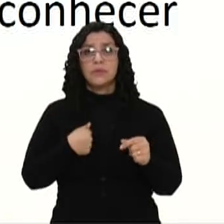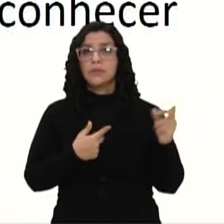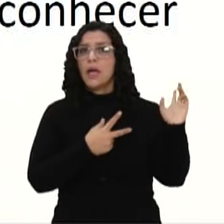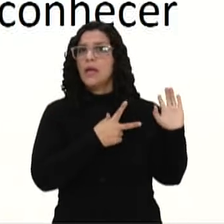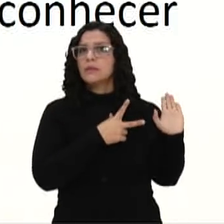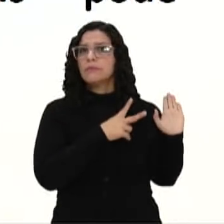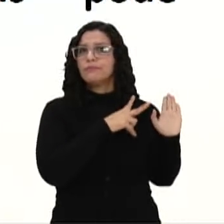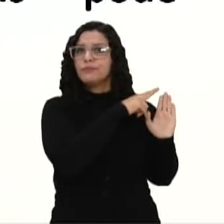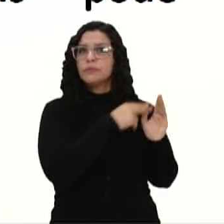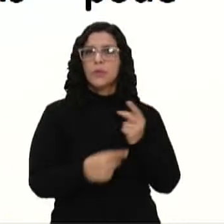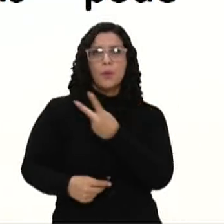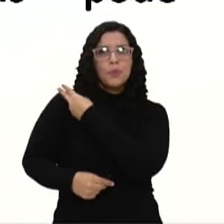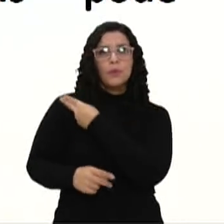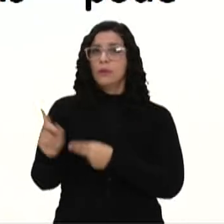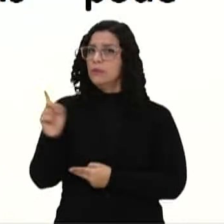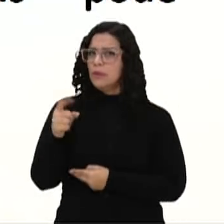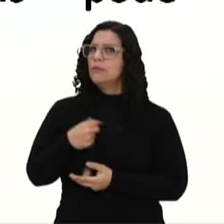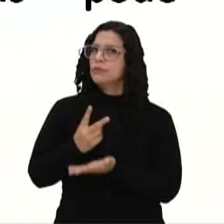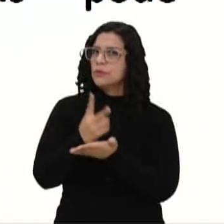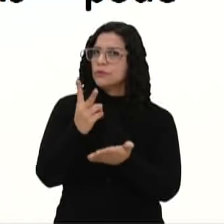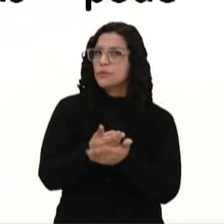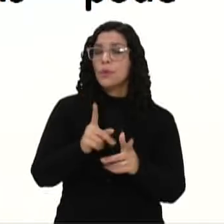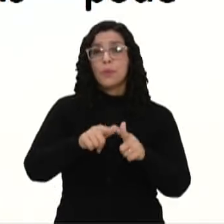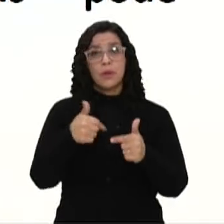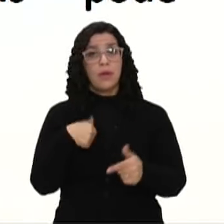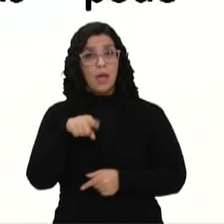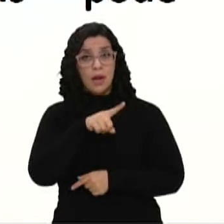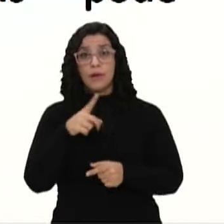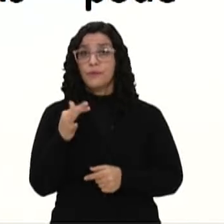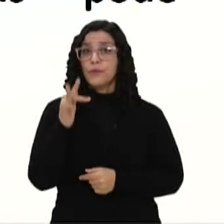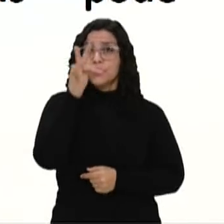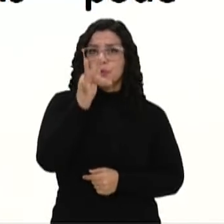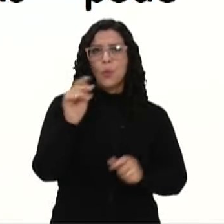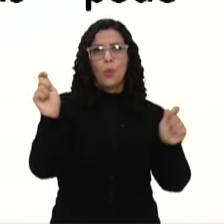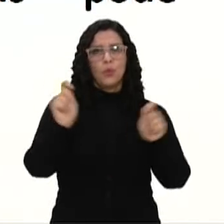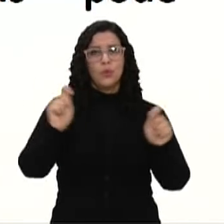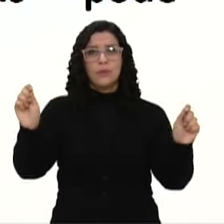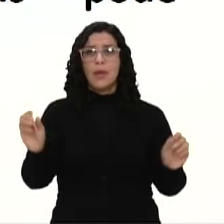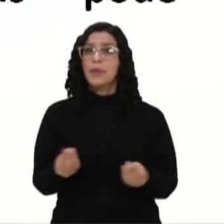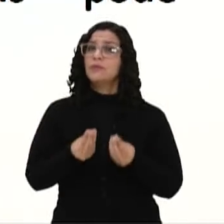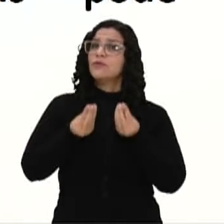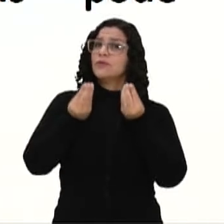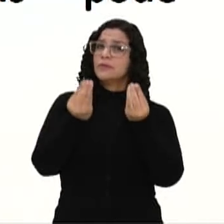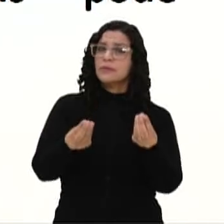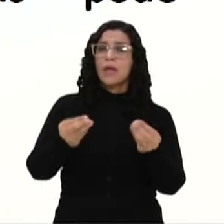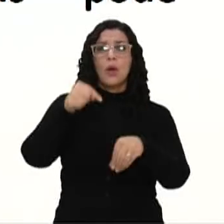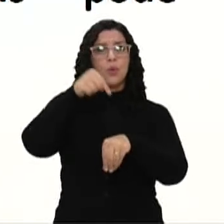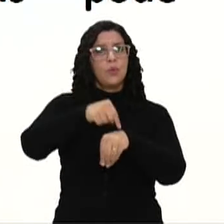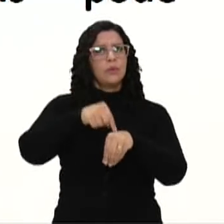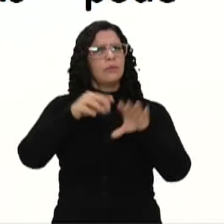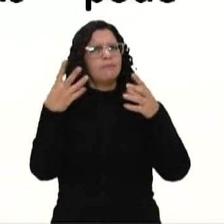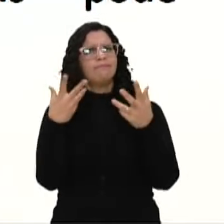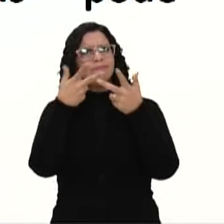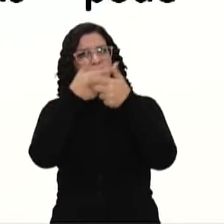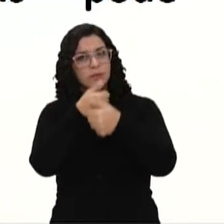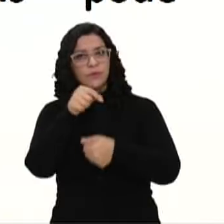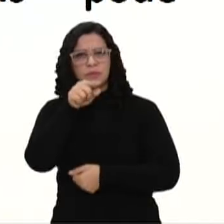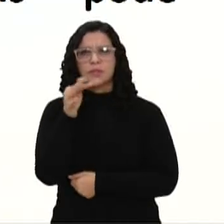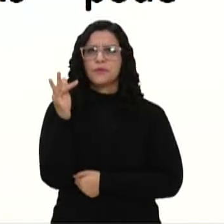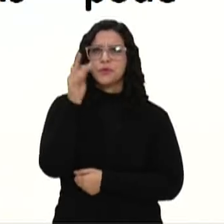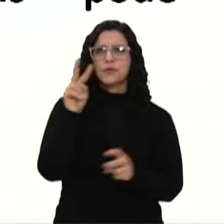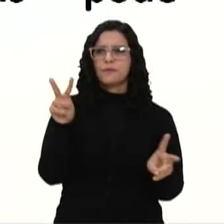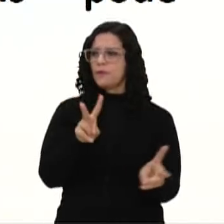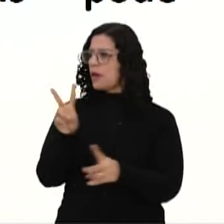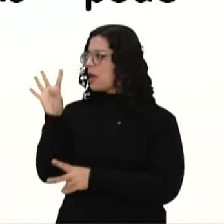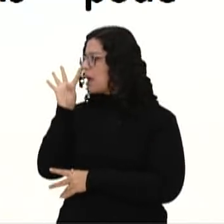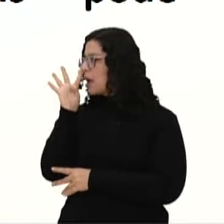as cortes por isso. Elas permitirão ao futuro brindar-te com momentos maravilhosos que te farão olhar